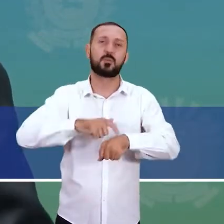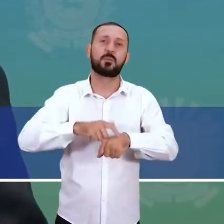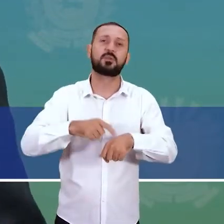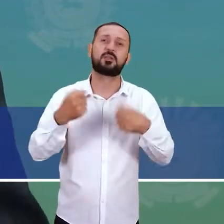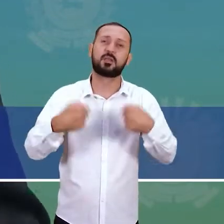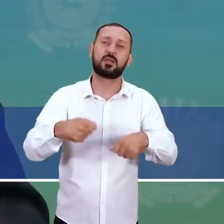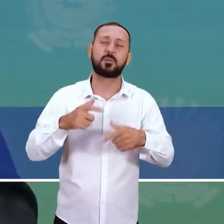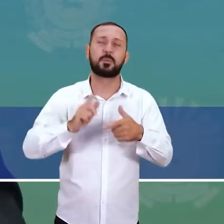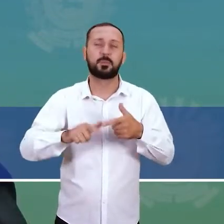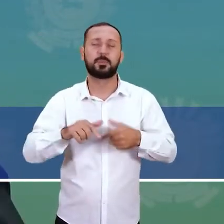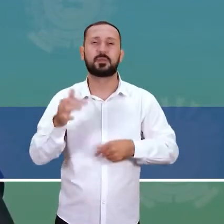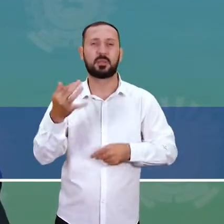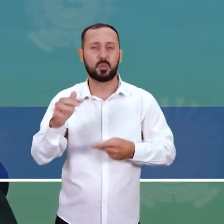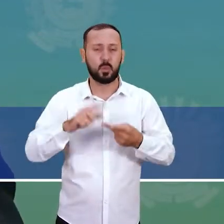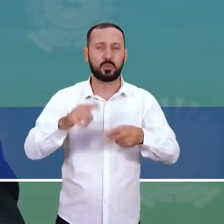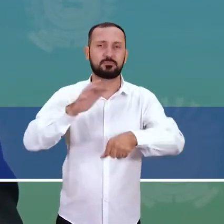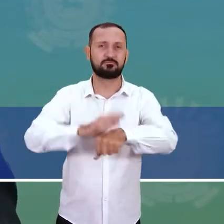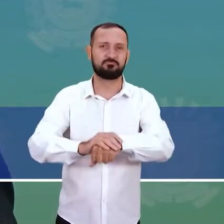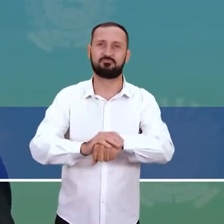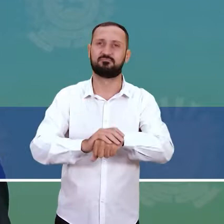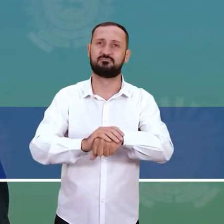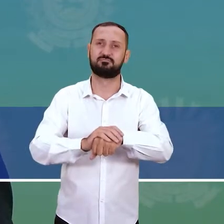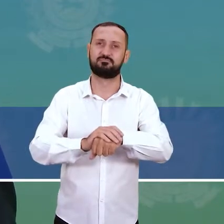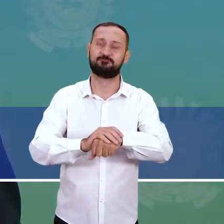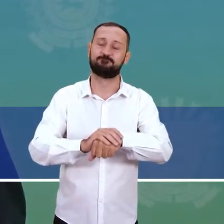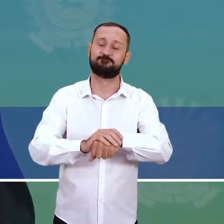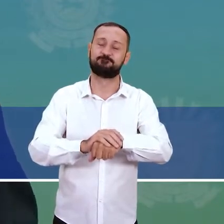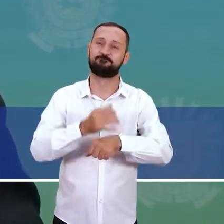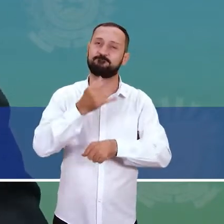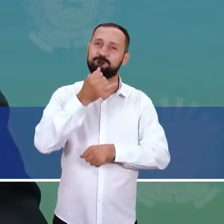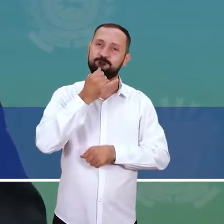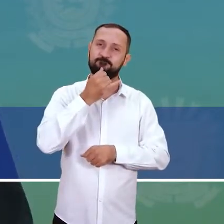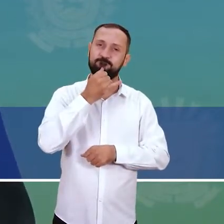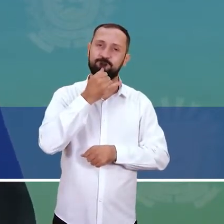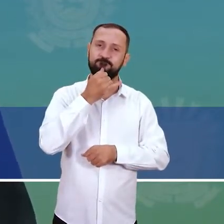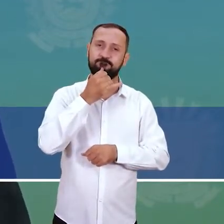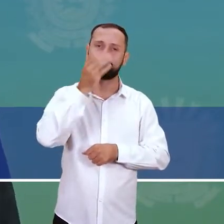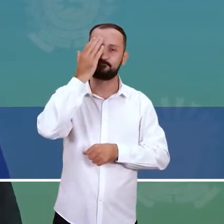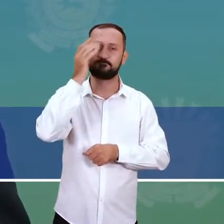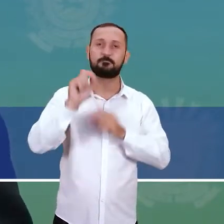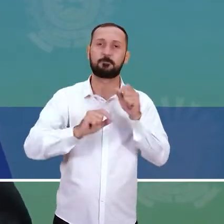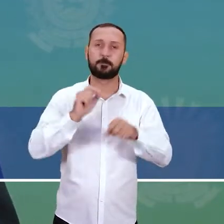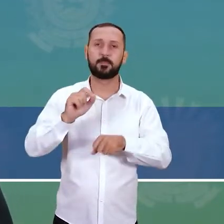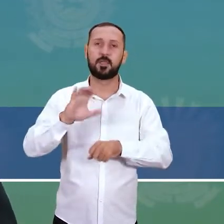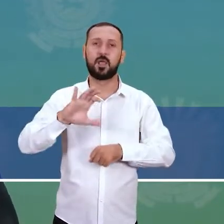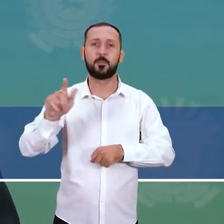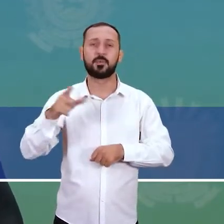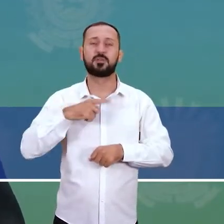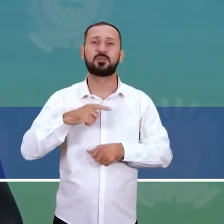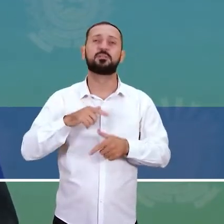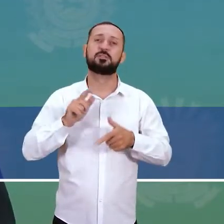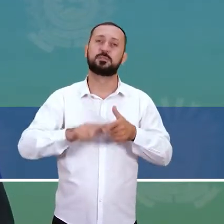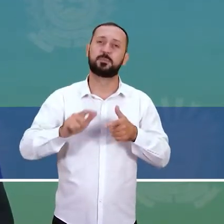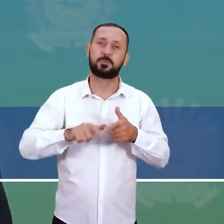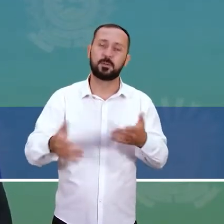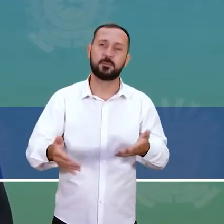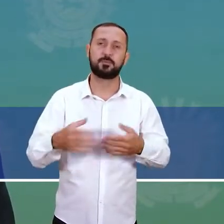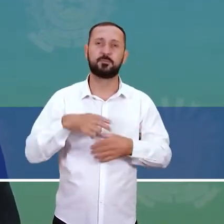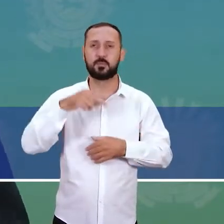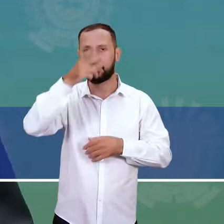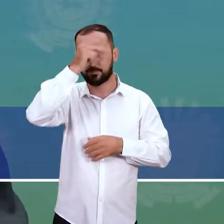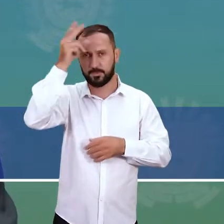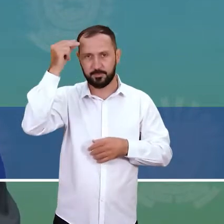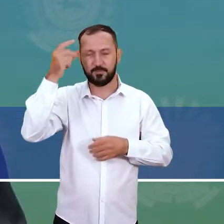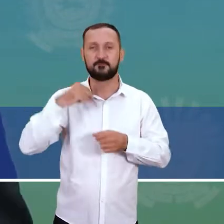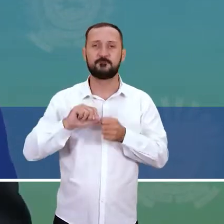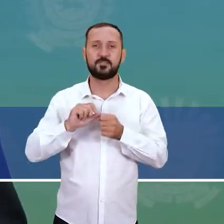de um cidadão, é no momento da dor, no momento da doença. E a gente fica muito triste de saber que em Campo Grande a gente está vivendo esse clima, né?